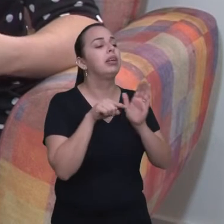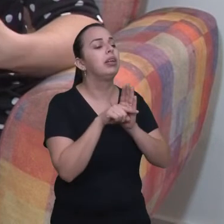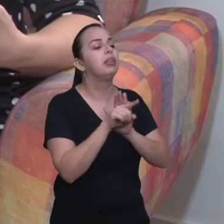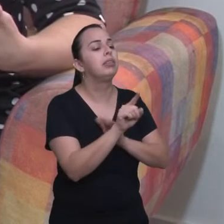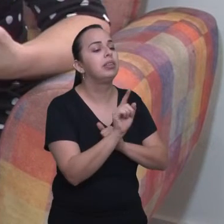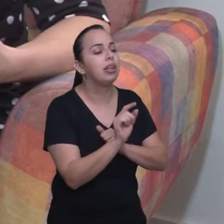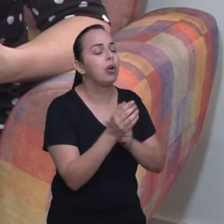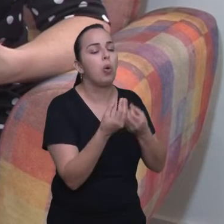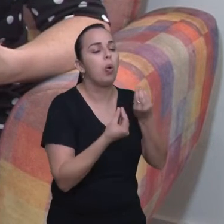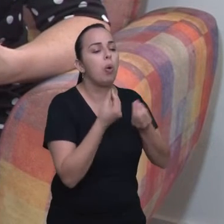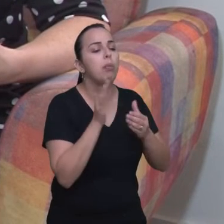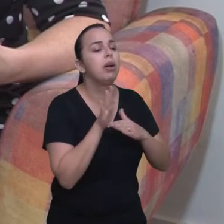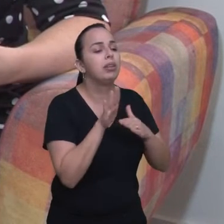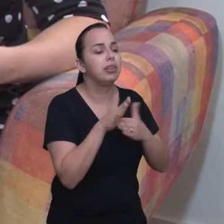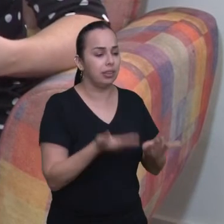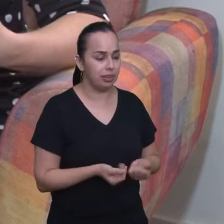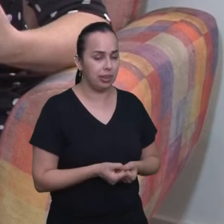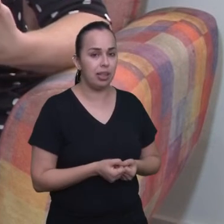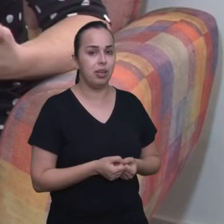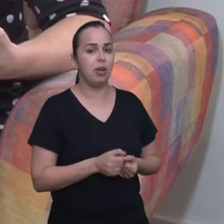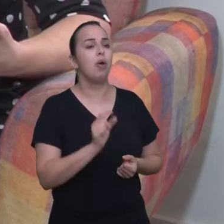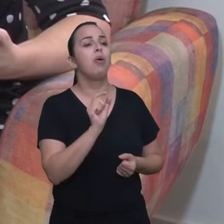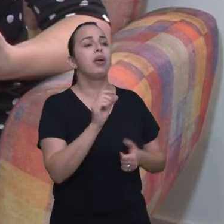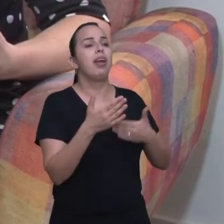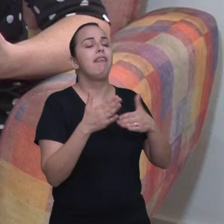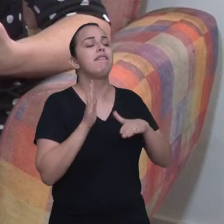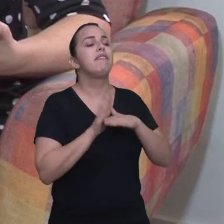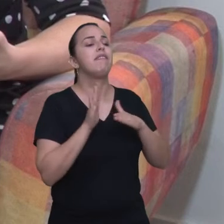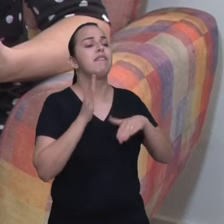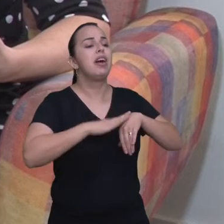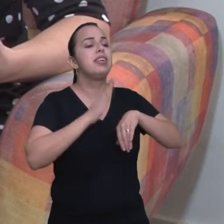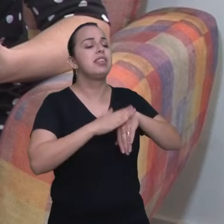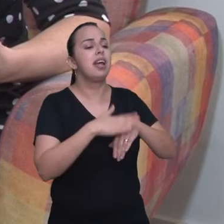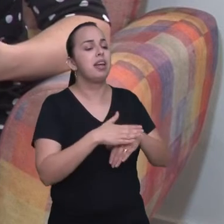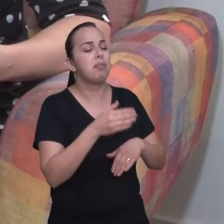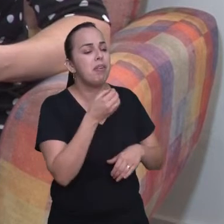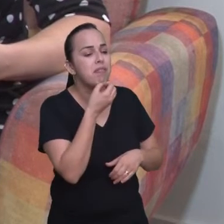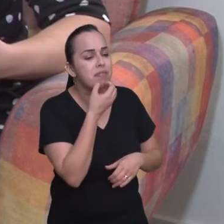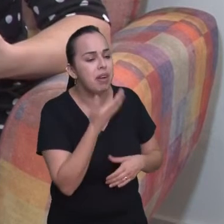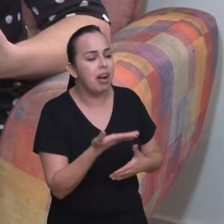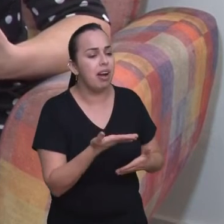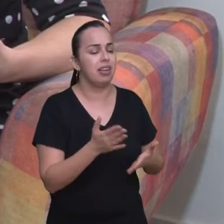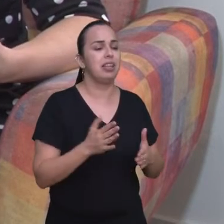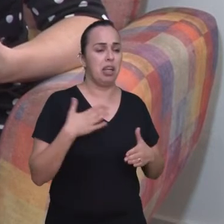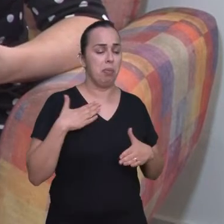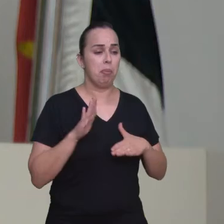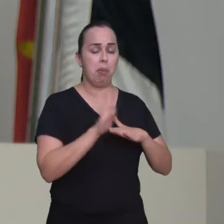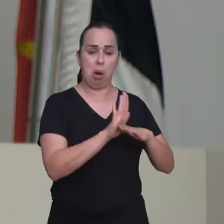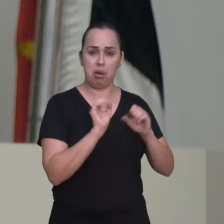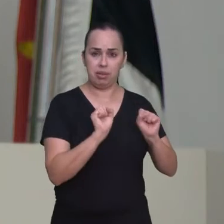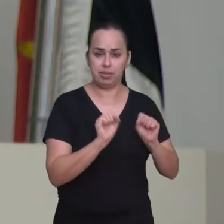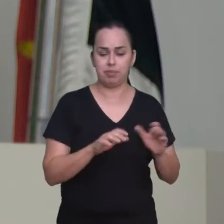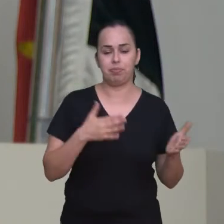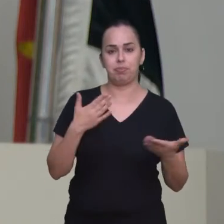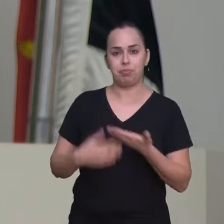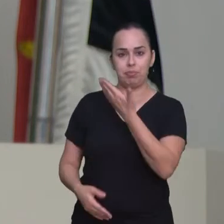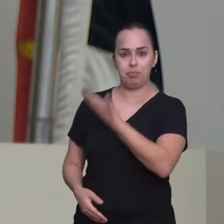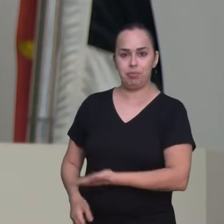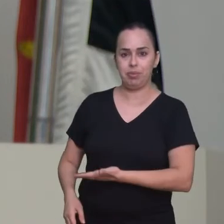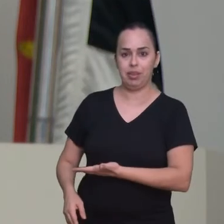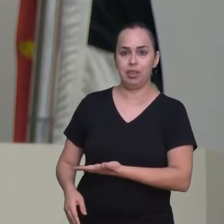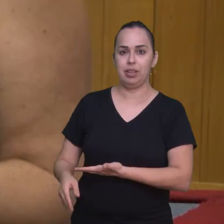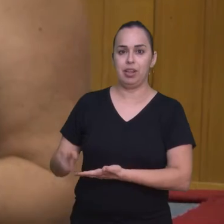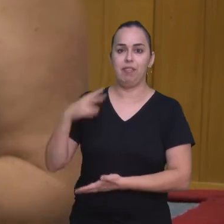para a pessoa, como que eu posso te ajudar agora? O que faria esse momento ficar mais fácil para você? Tem alguma coisa que eu possa fazer? Para a vereadora